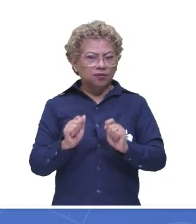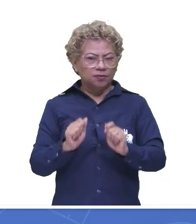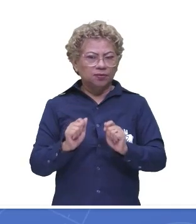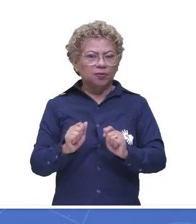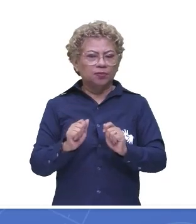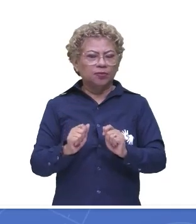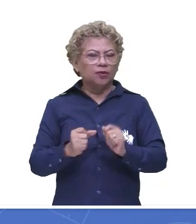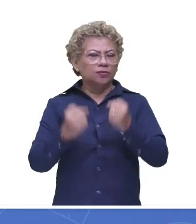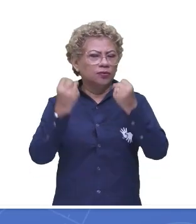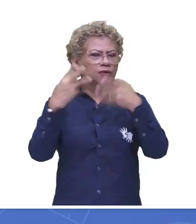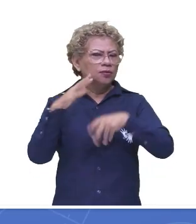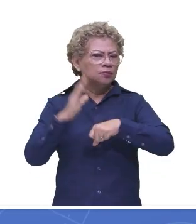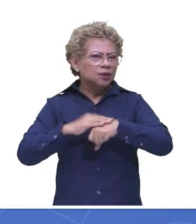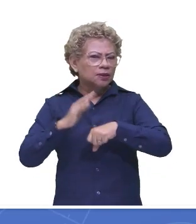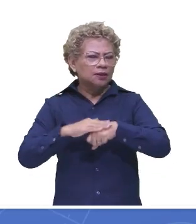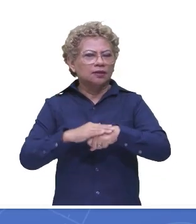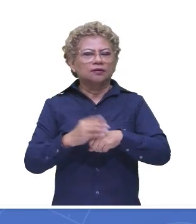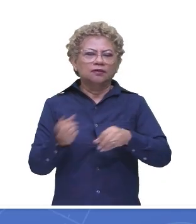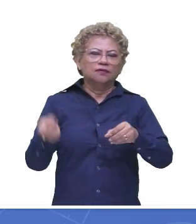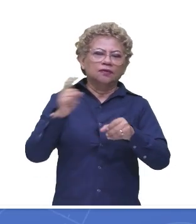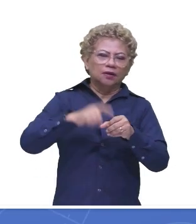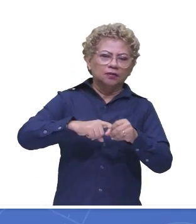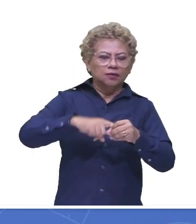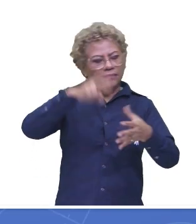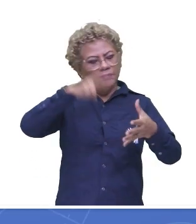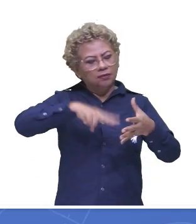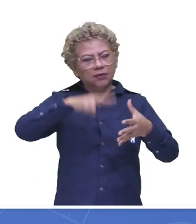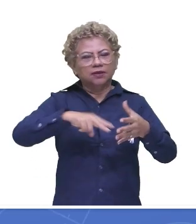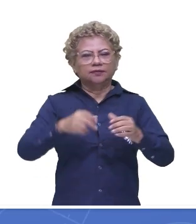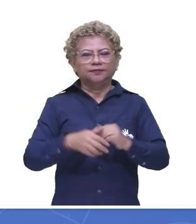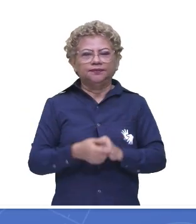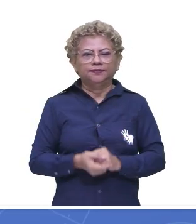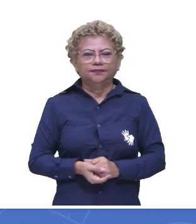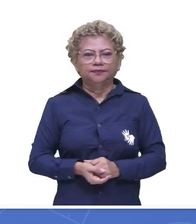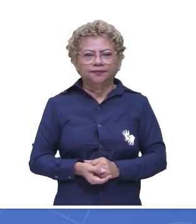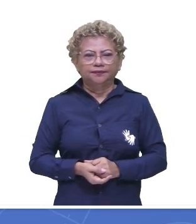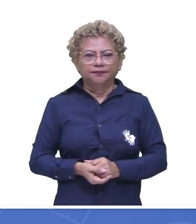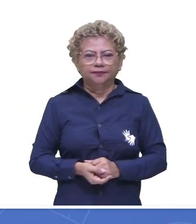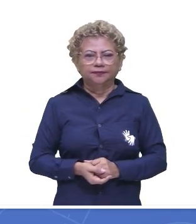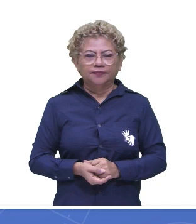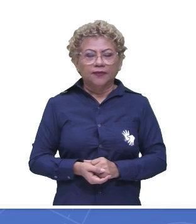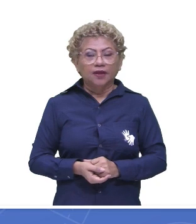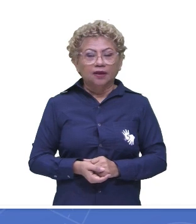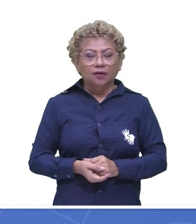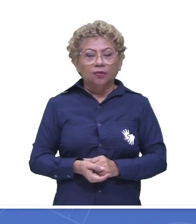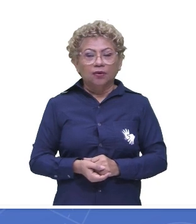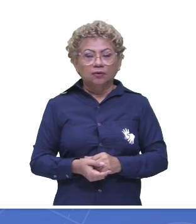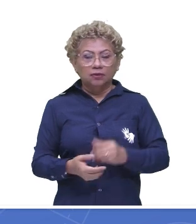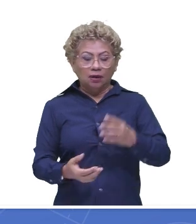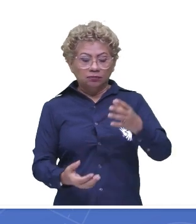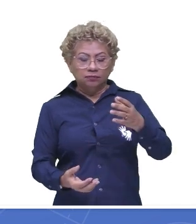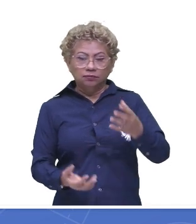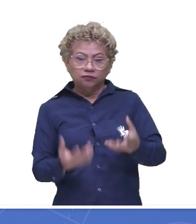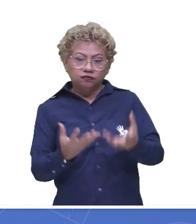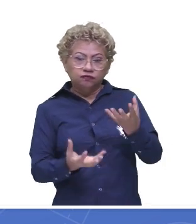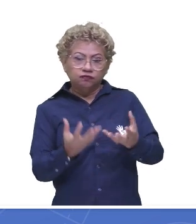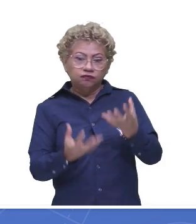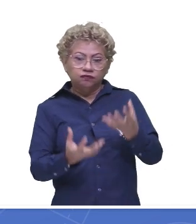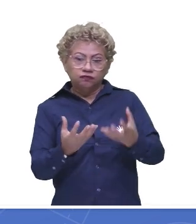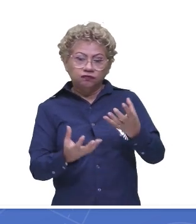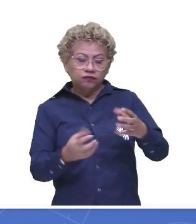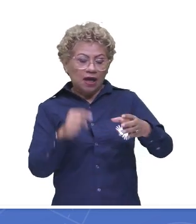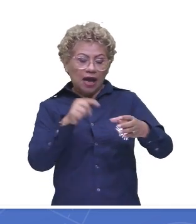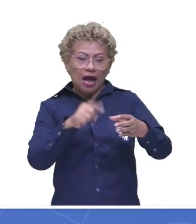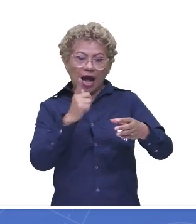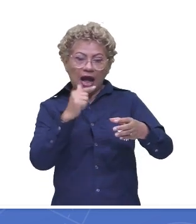voltar na cartela rapidinho, nós vamos ver. A conclusão que se pode tirar desse efeito é que, No aquecimento de 0 a 4 graus Celsius,